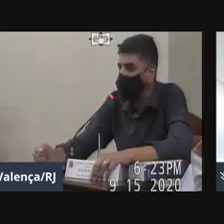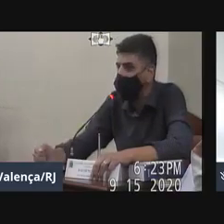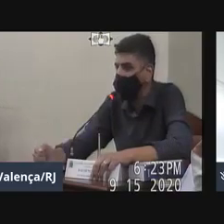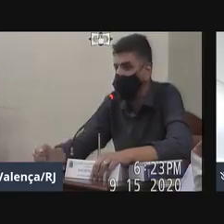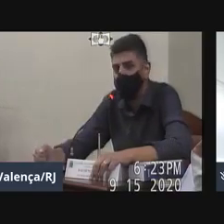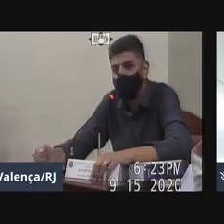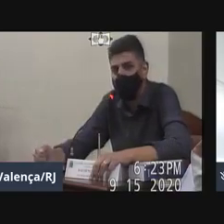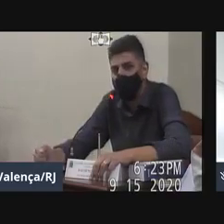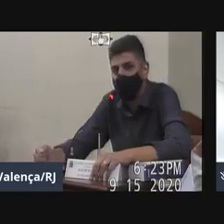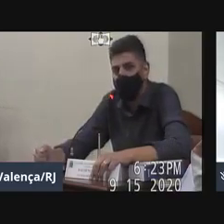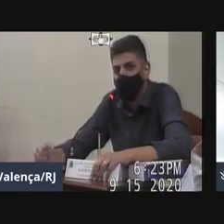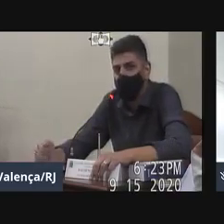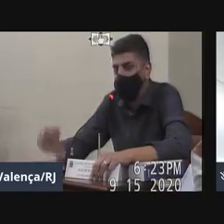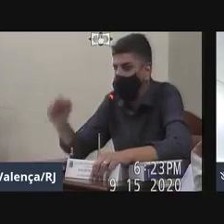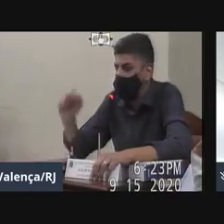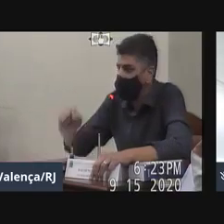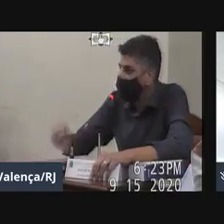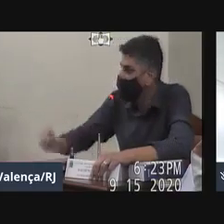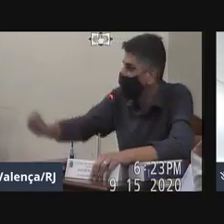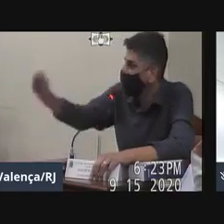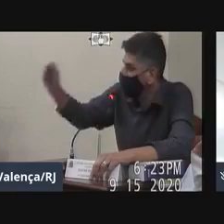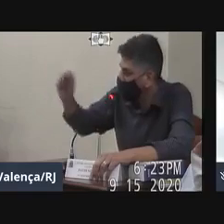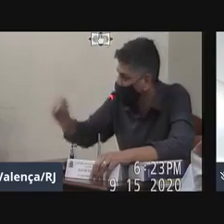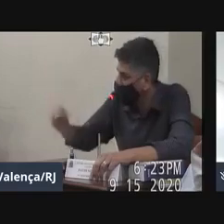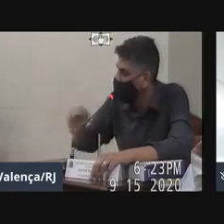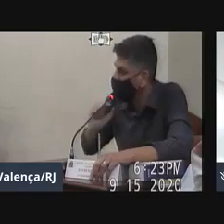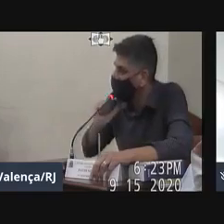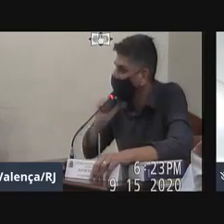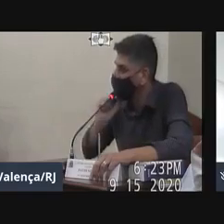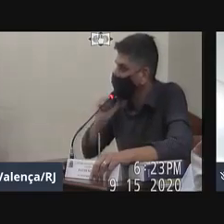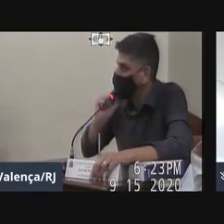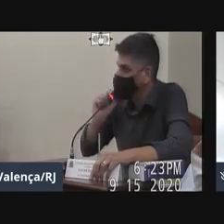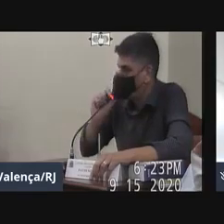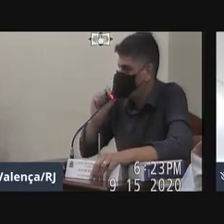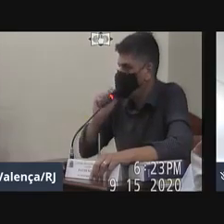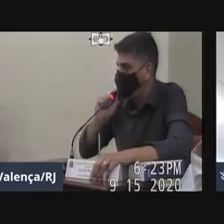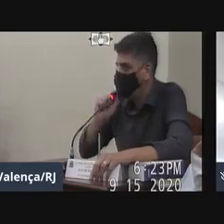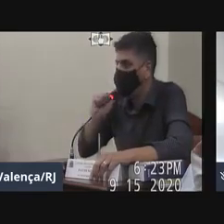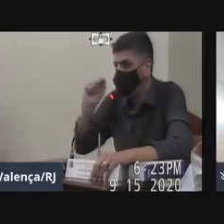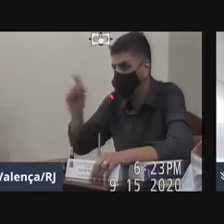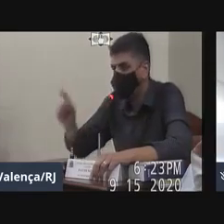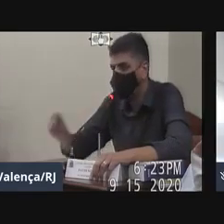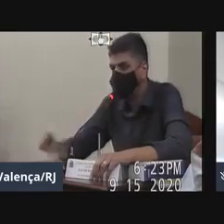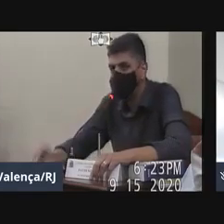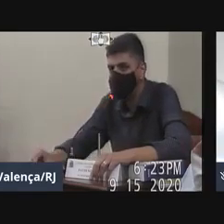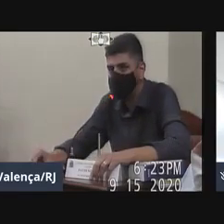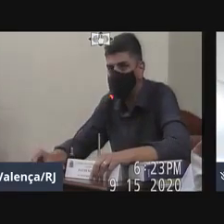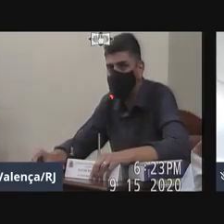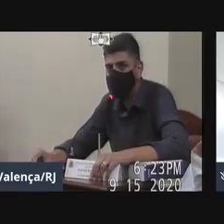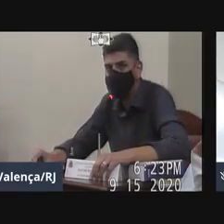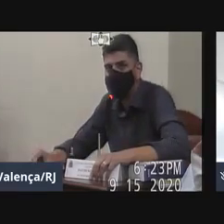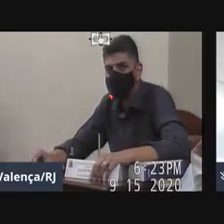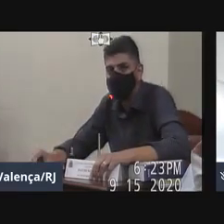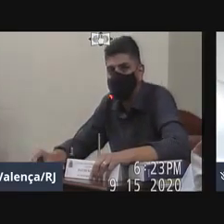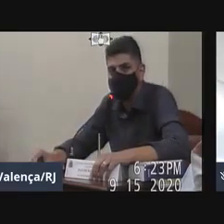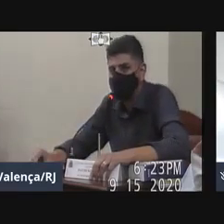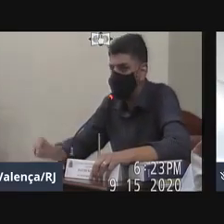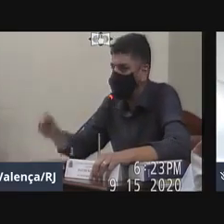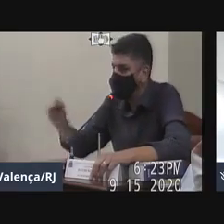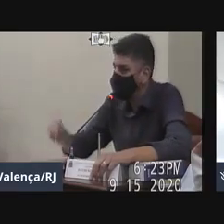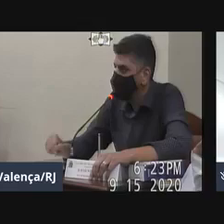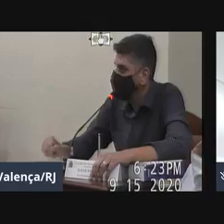interesse da cidade. Não precisaria se já tivesse sido feita, como está acontecendo em Barra do Piraí.